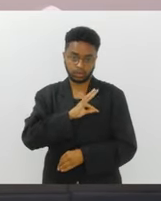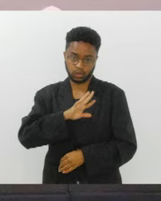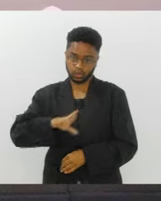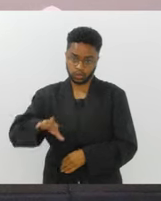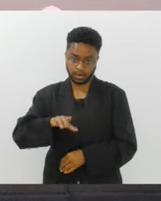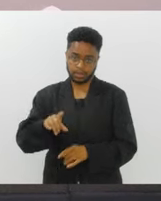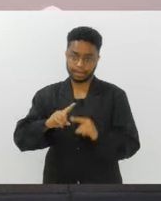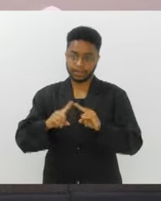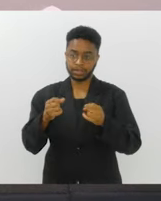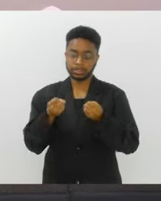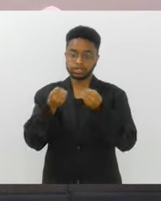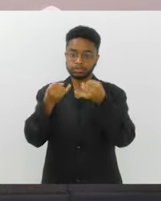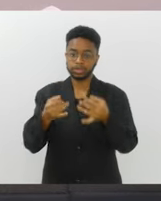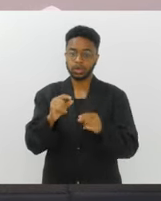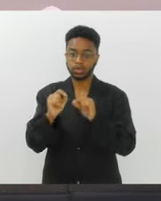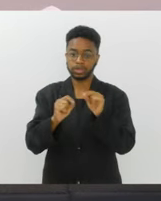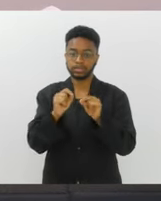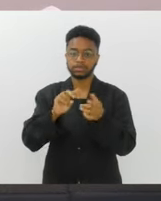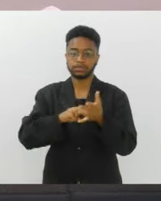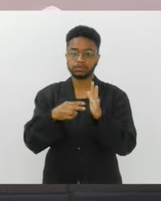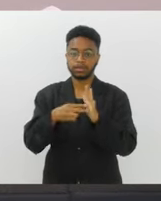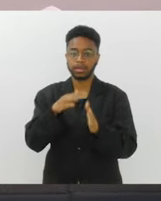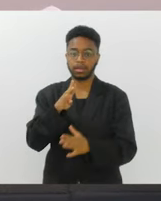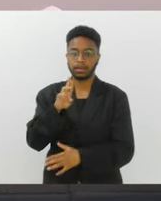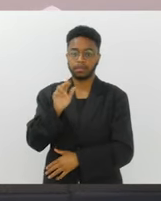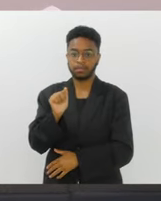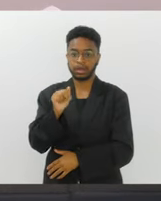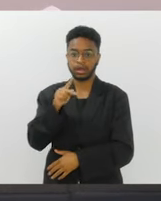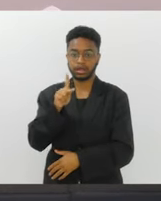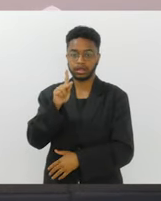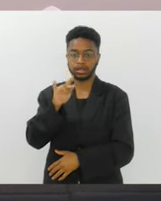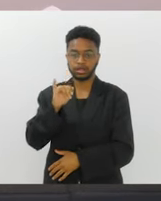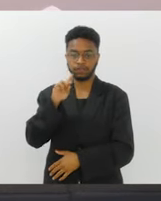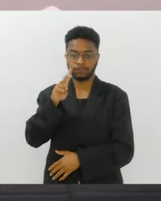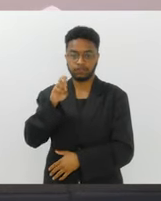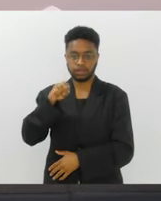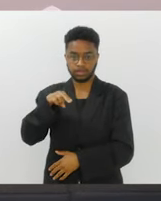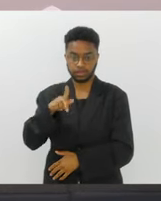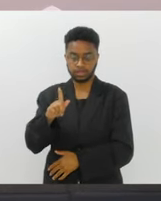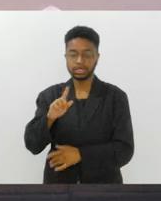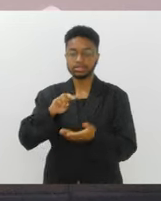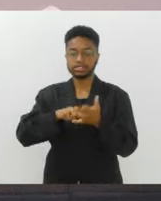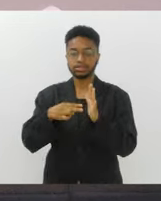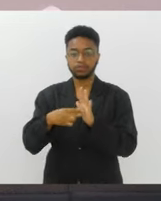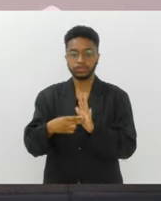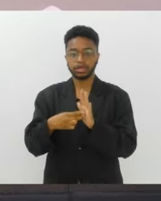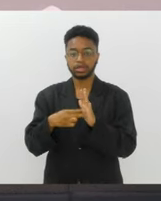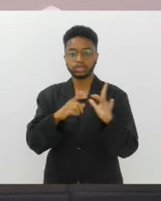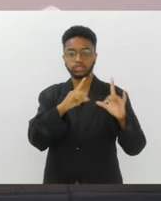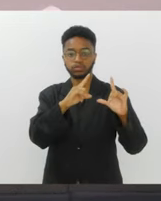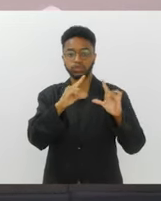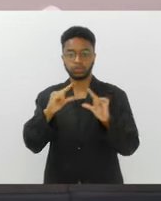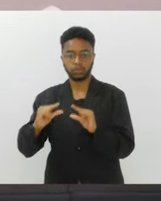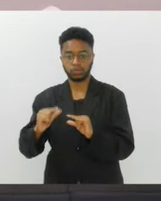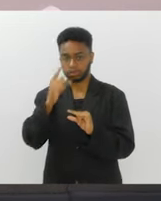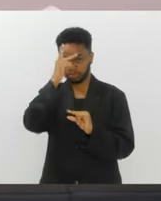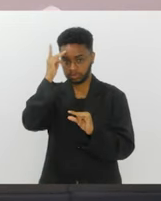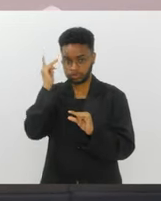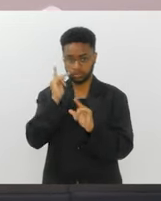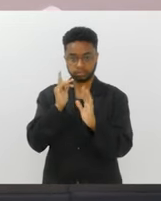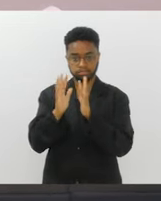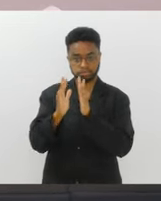o que é break-even. É o volume de passageiros... função da